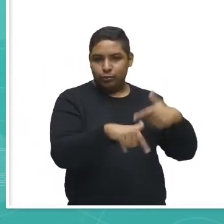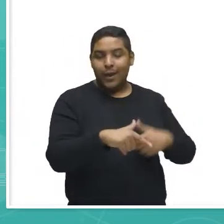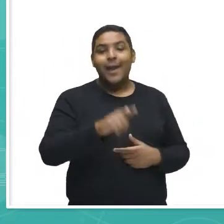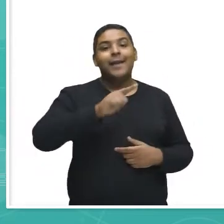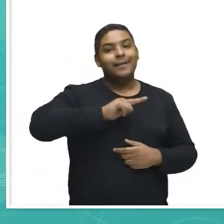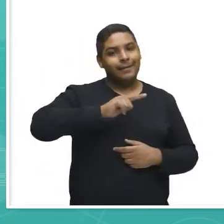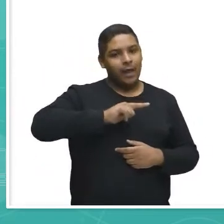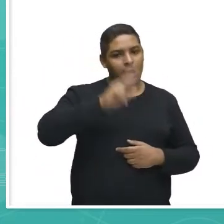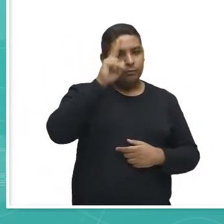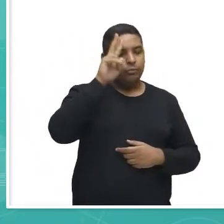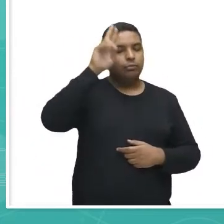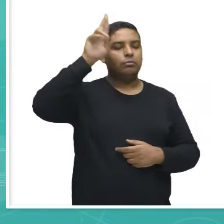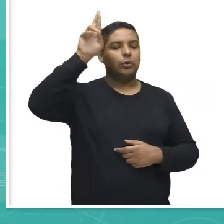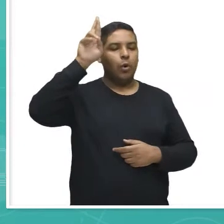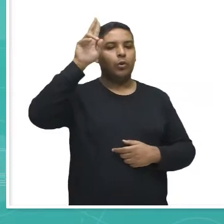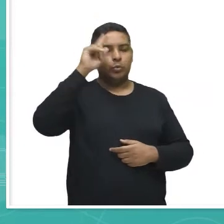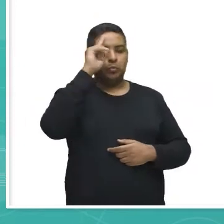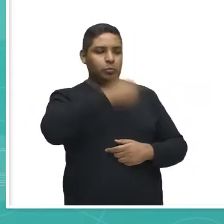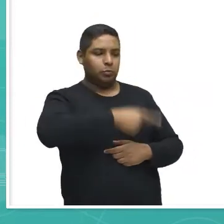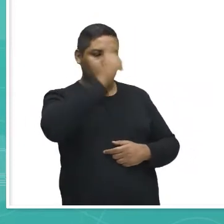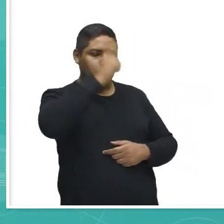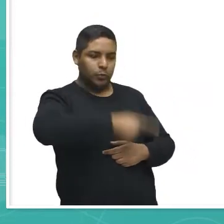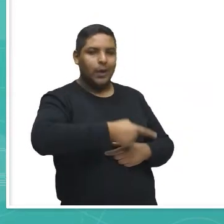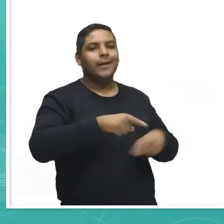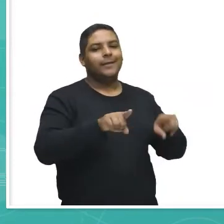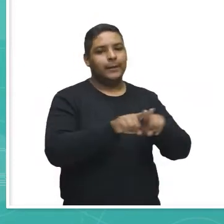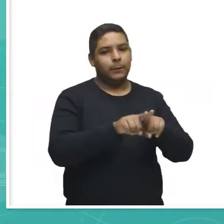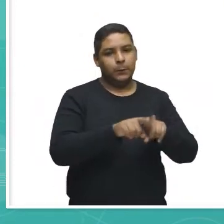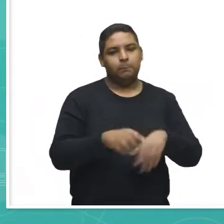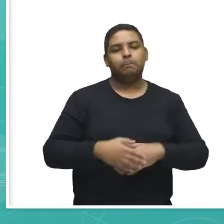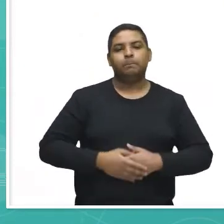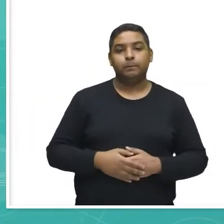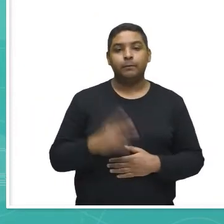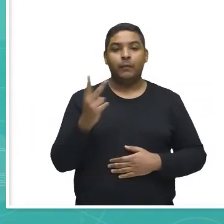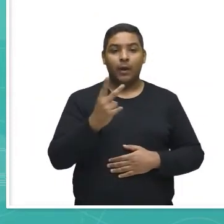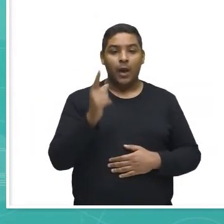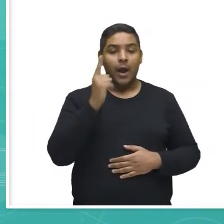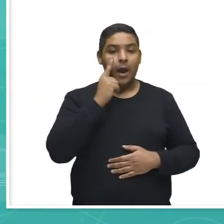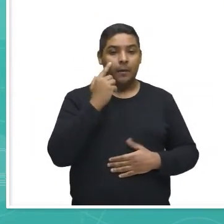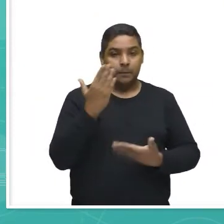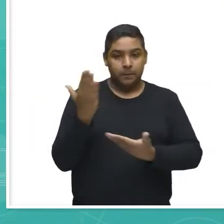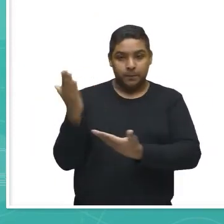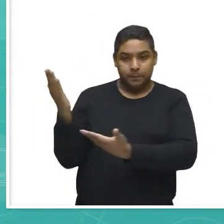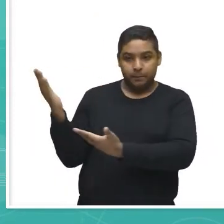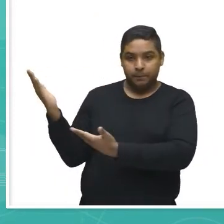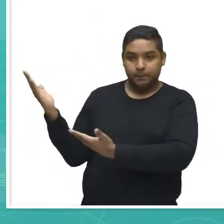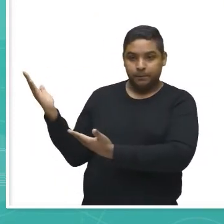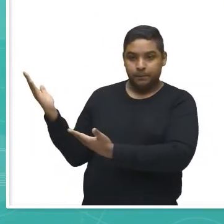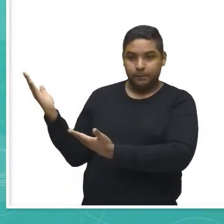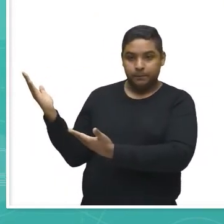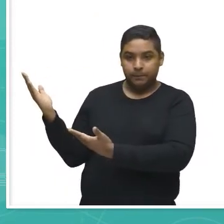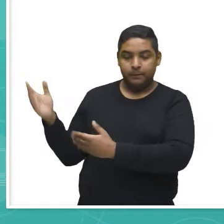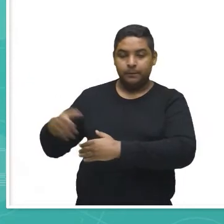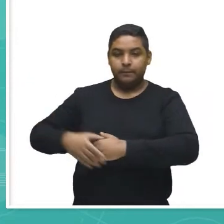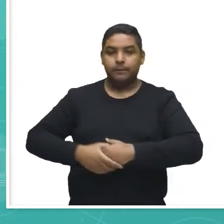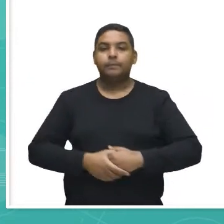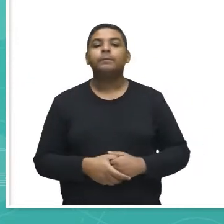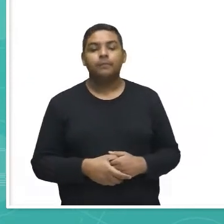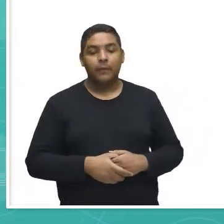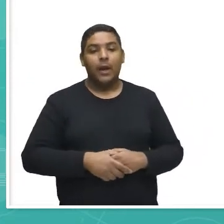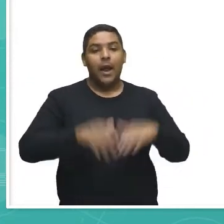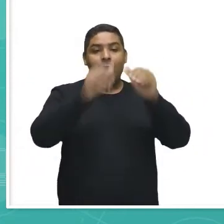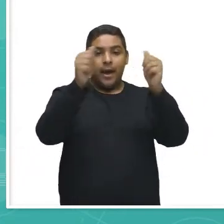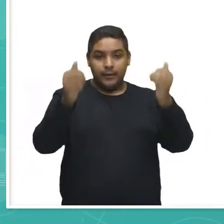direção de um dono. A gente pode observar nas imagens, né, a parte do artesanato e da manufatura. O artesanato, somente